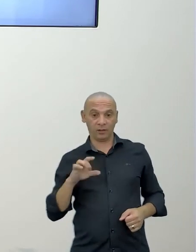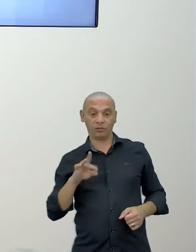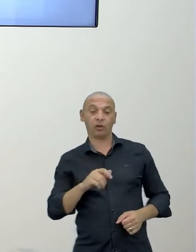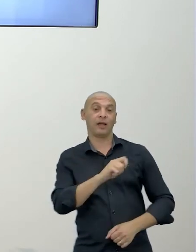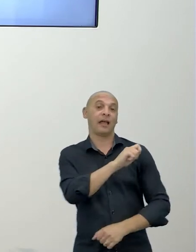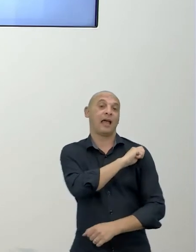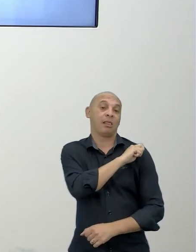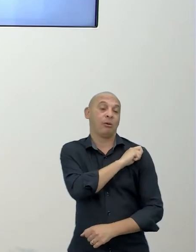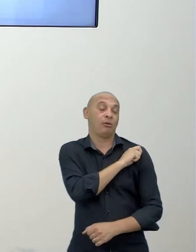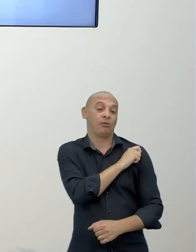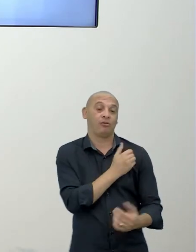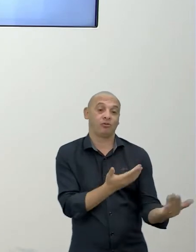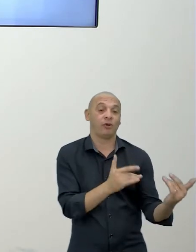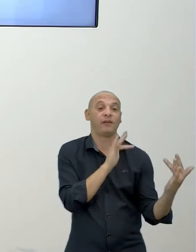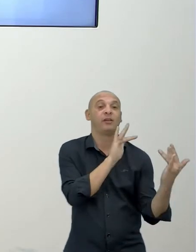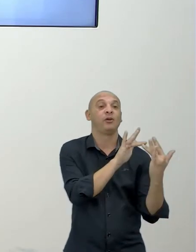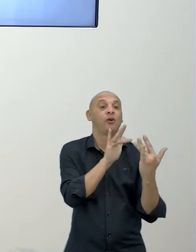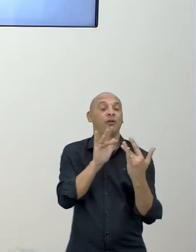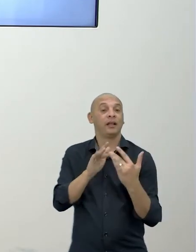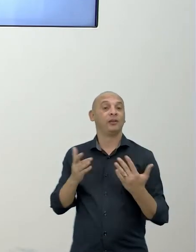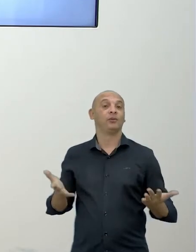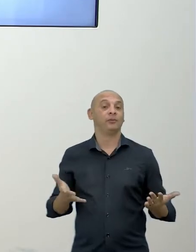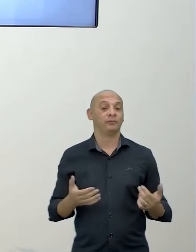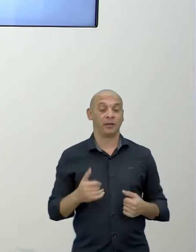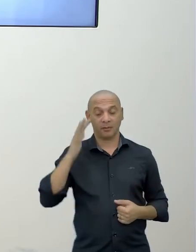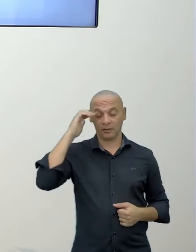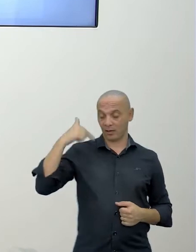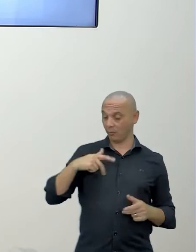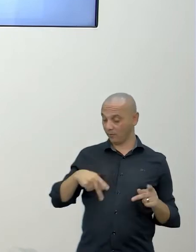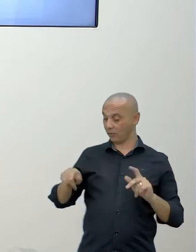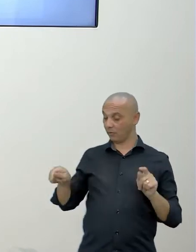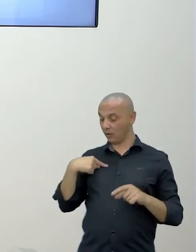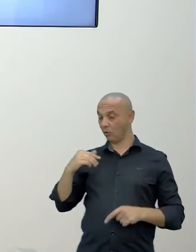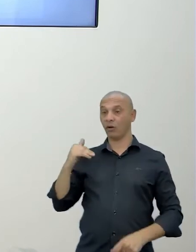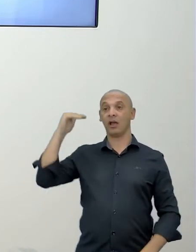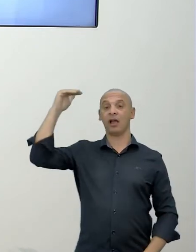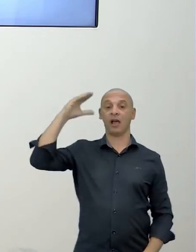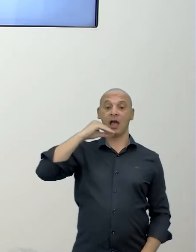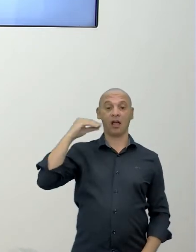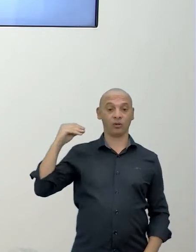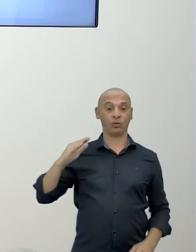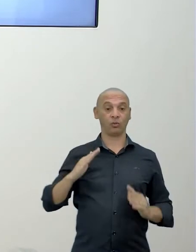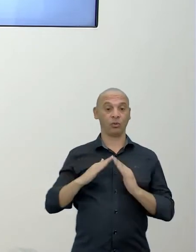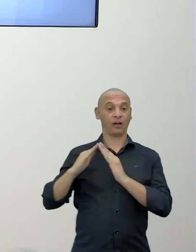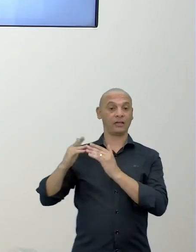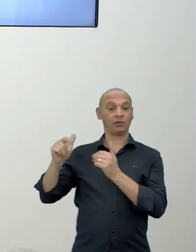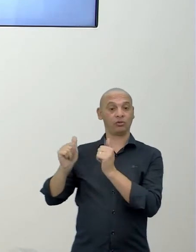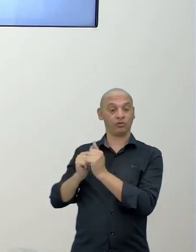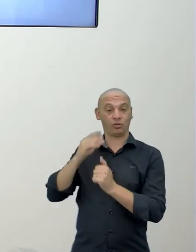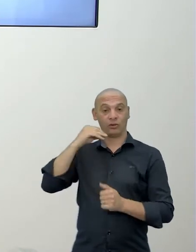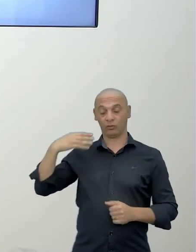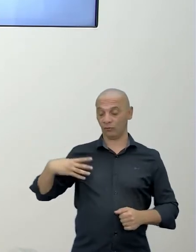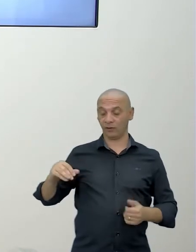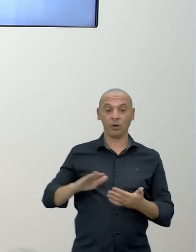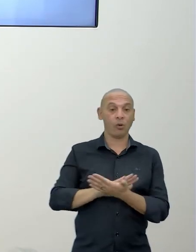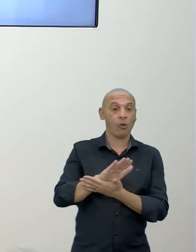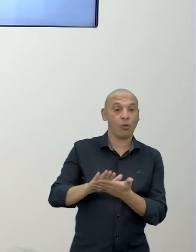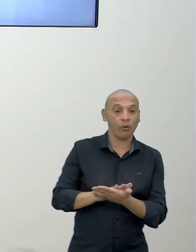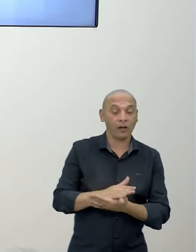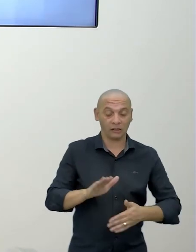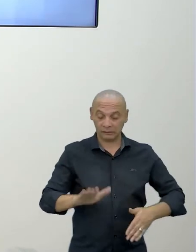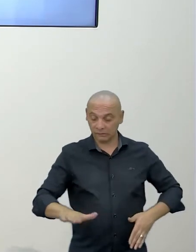eu não sou mais uma adolescente, eu não tenho filhos, os únicos adolescentes que eu tenho contato são meus alunos, mas assim, vamos imaginar que eu não seja